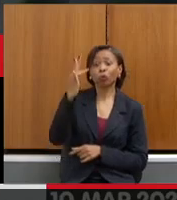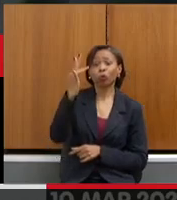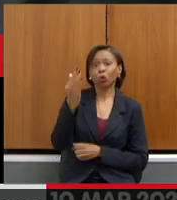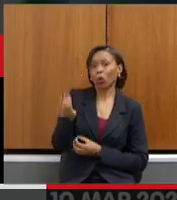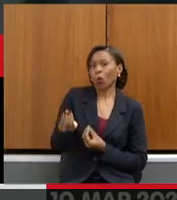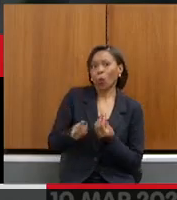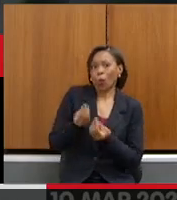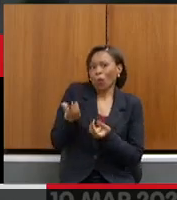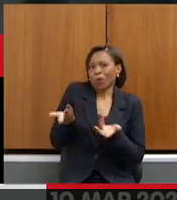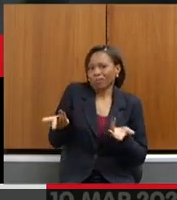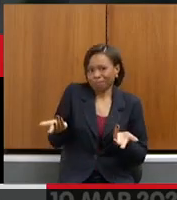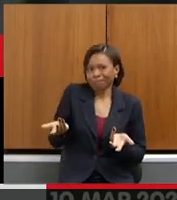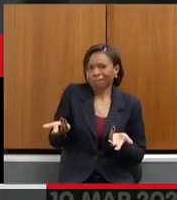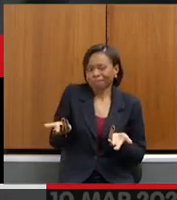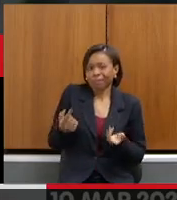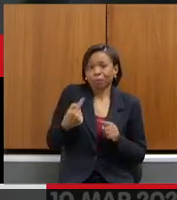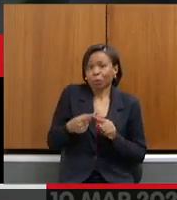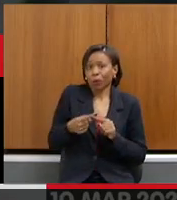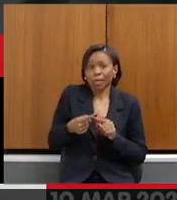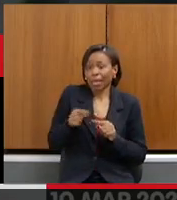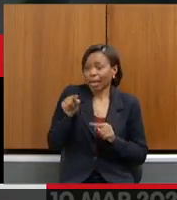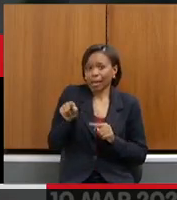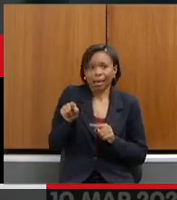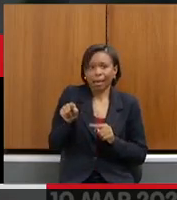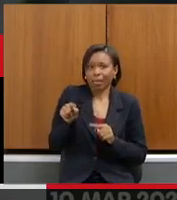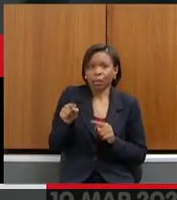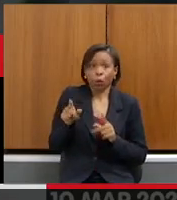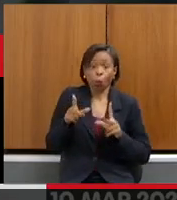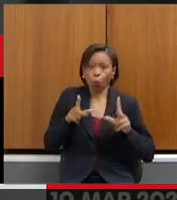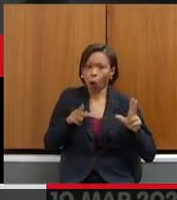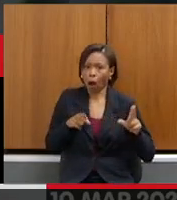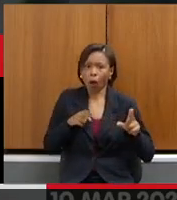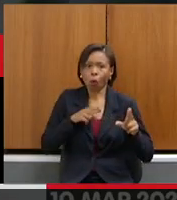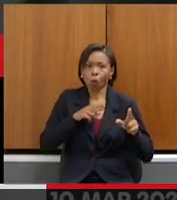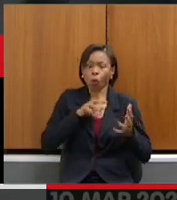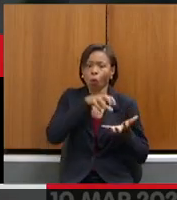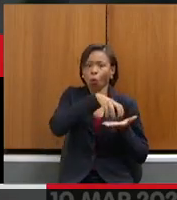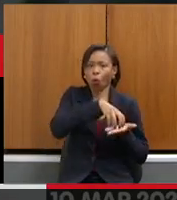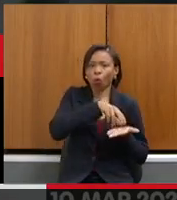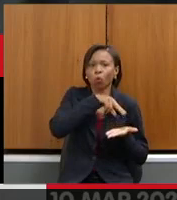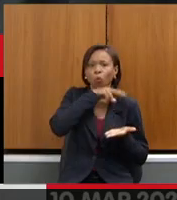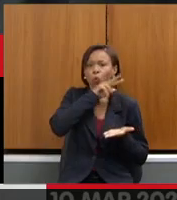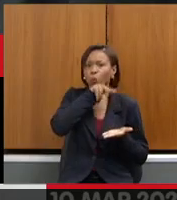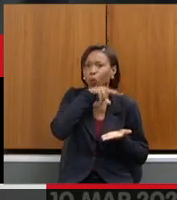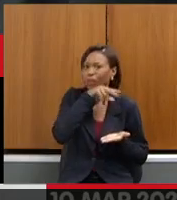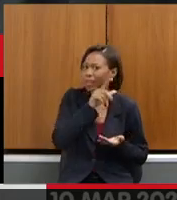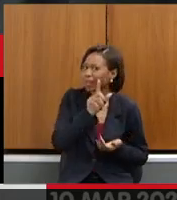para frente uma vez que ela ainda não é do porte do Butantã na ou é do poste da